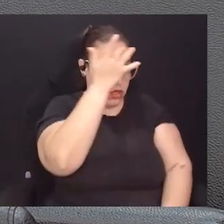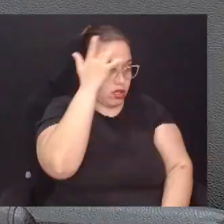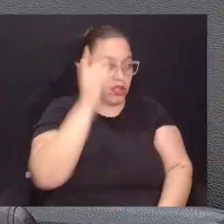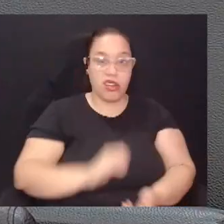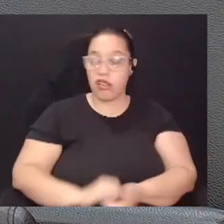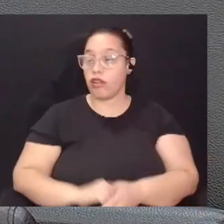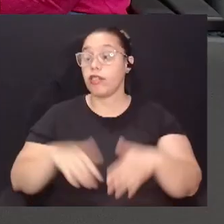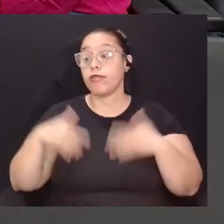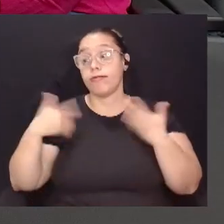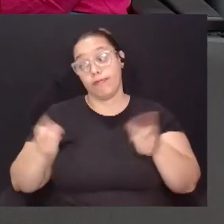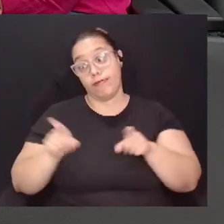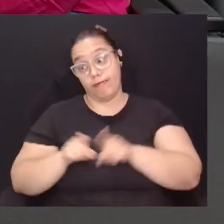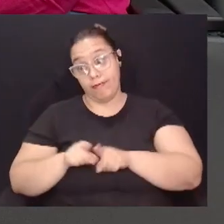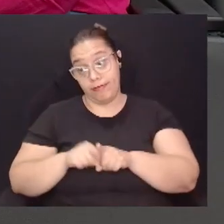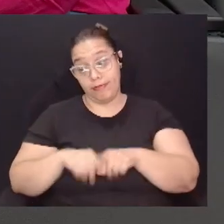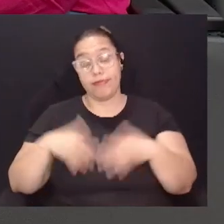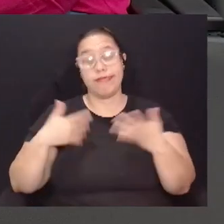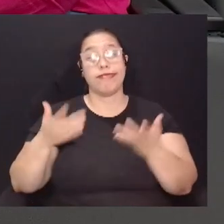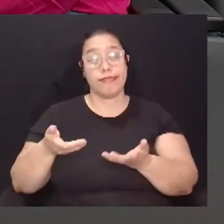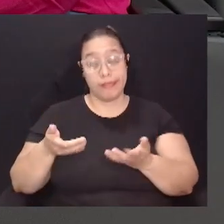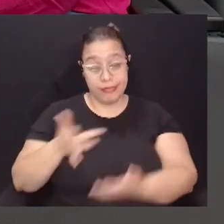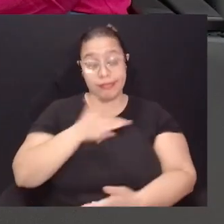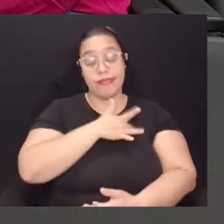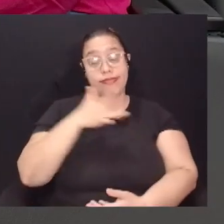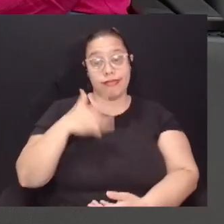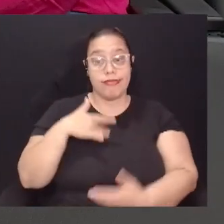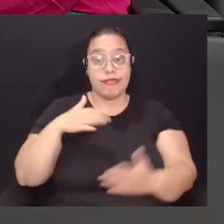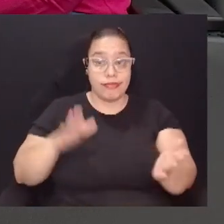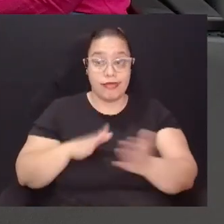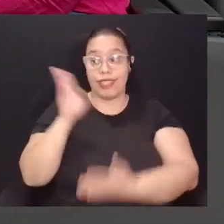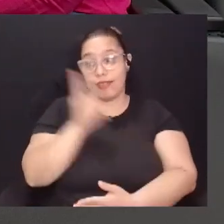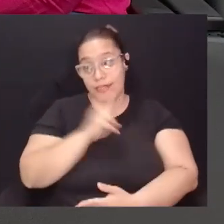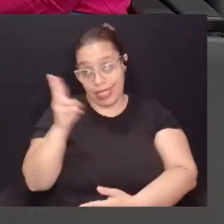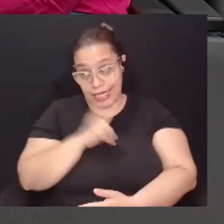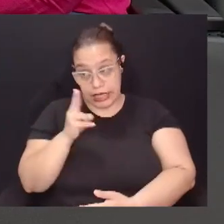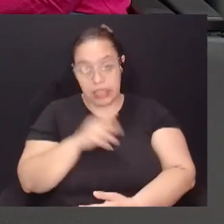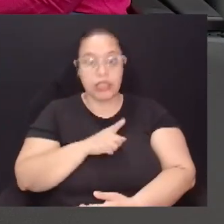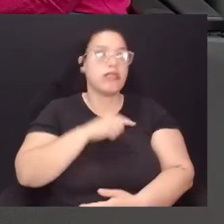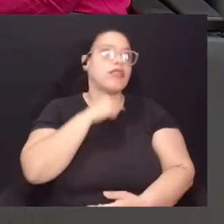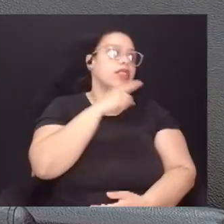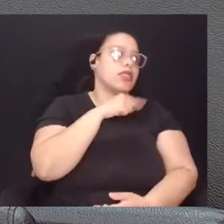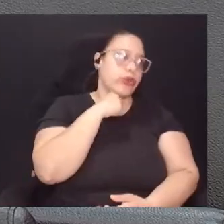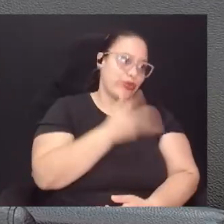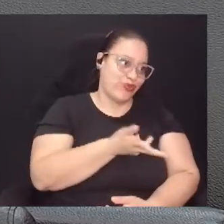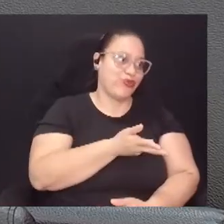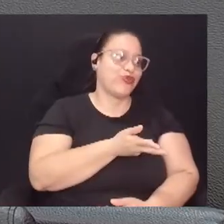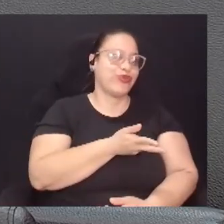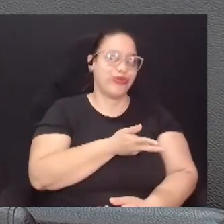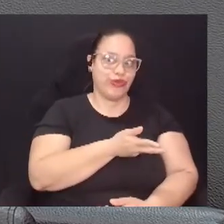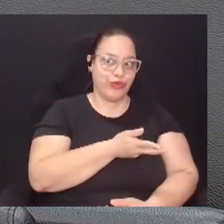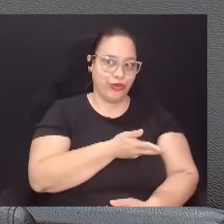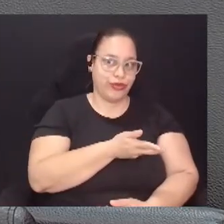mental. Então é algo também, tudo que envolve a questão de saúde é em caráter de urgência, né, vereador? Não, sem dúvida nenhuma. A gente